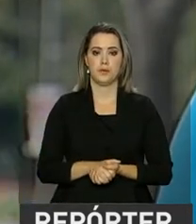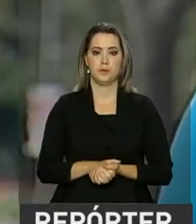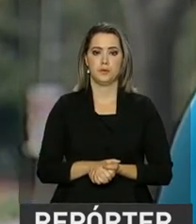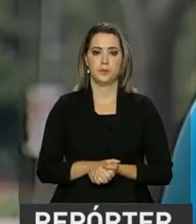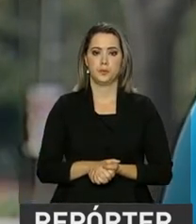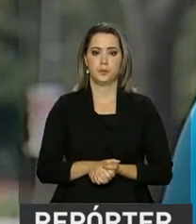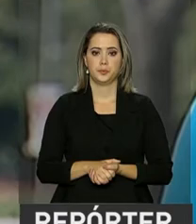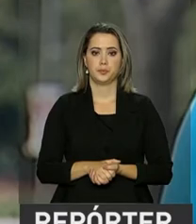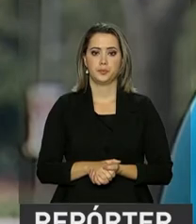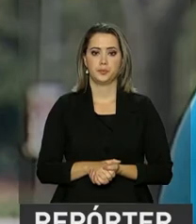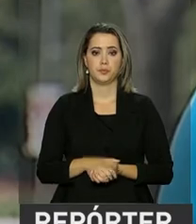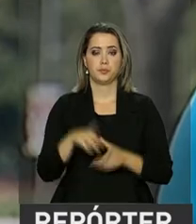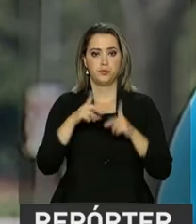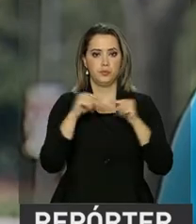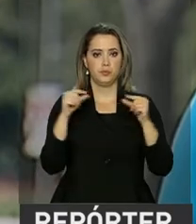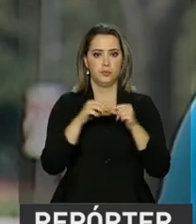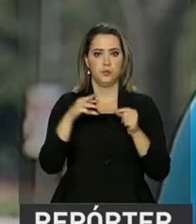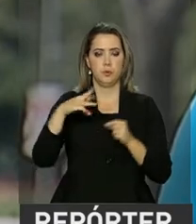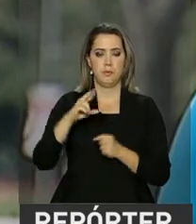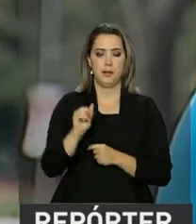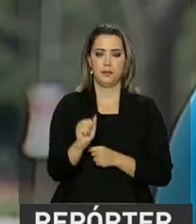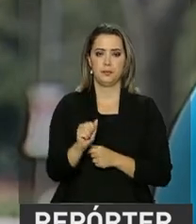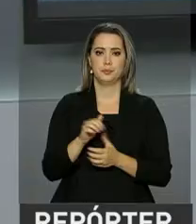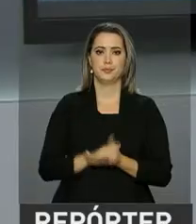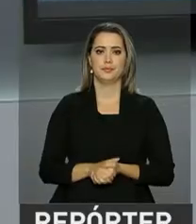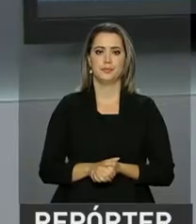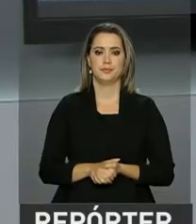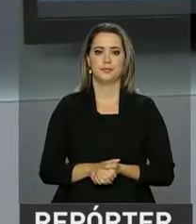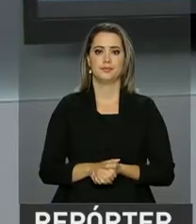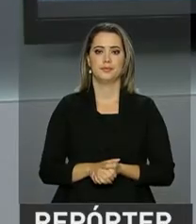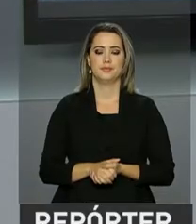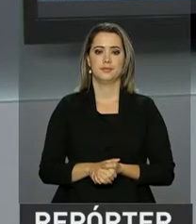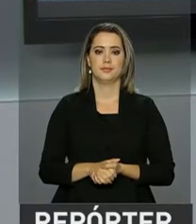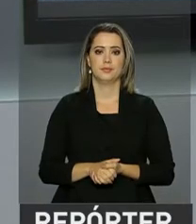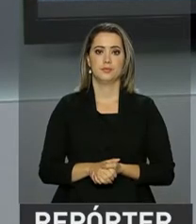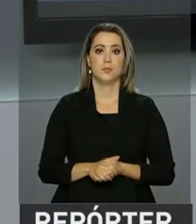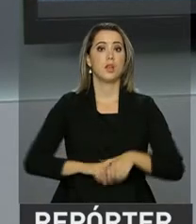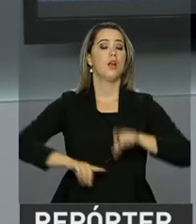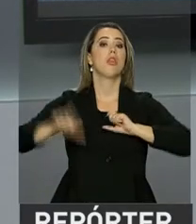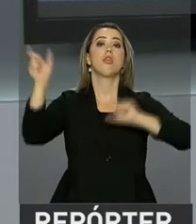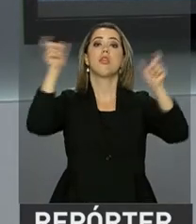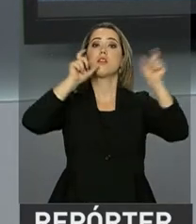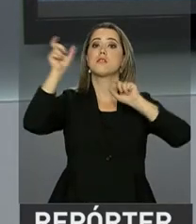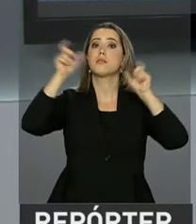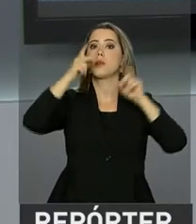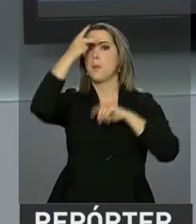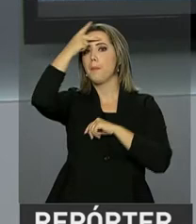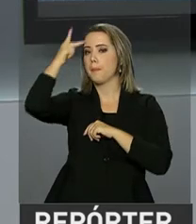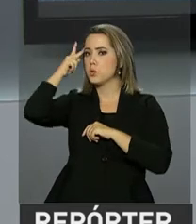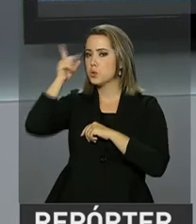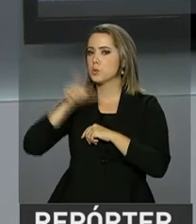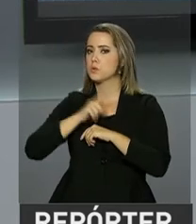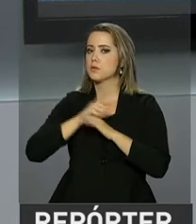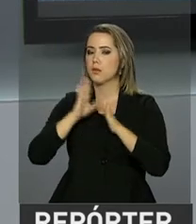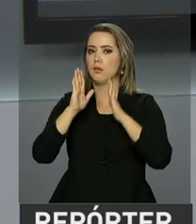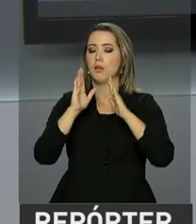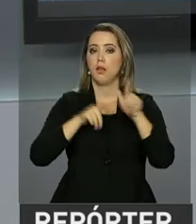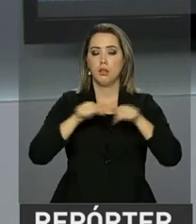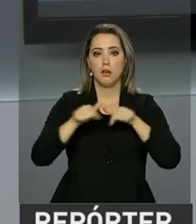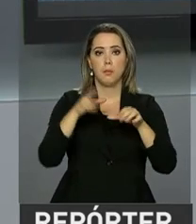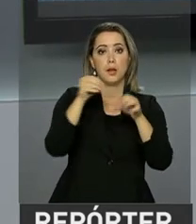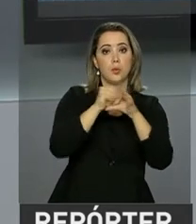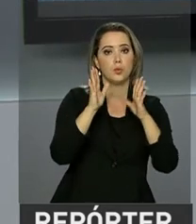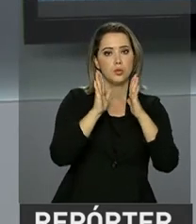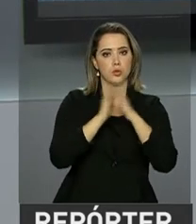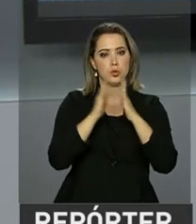receita.fazenda.gov.br de brasília marca que no fim à tensão empregadores domésticos hoje é o último dia para